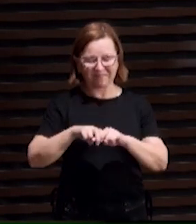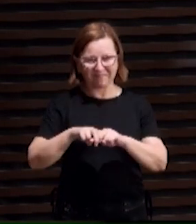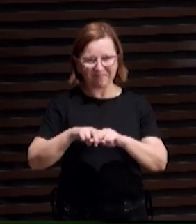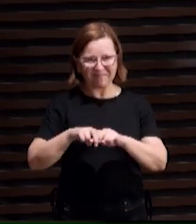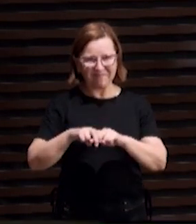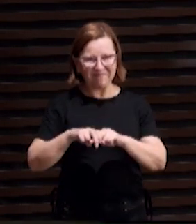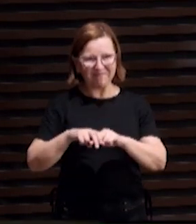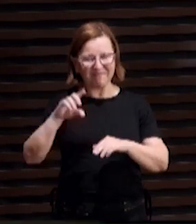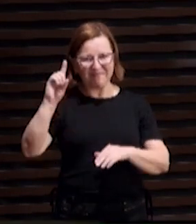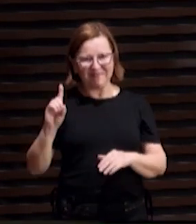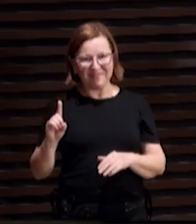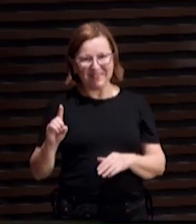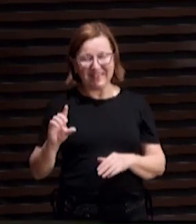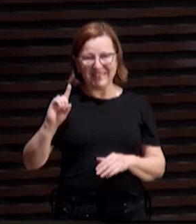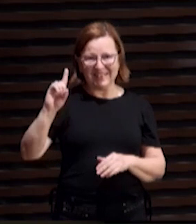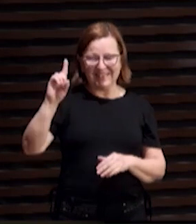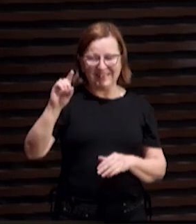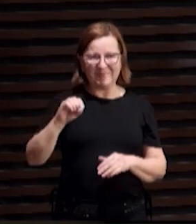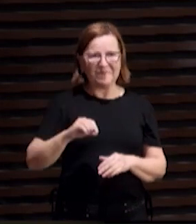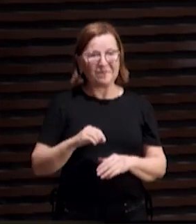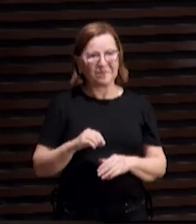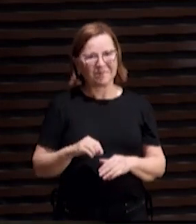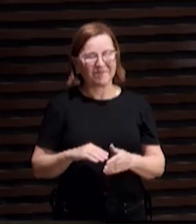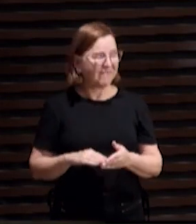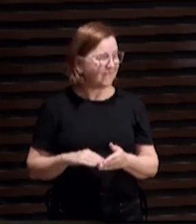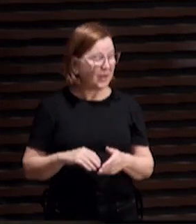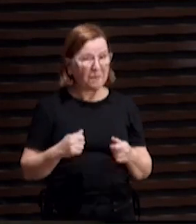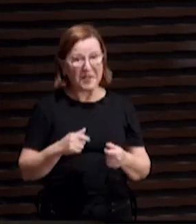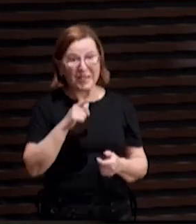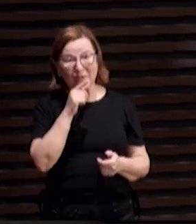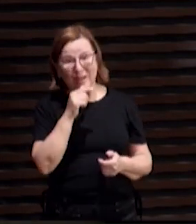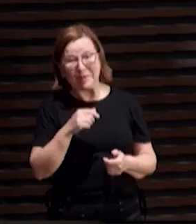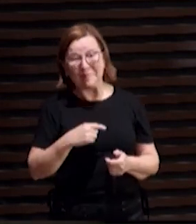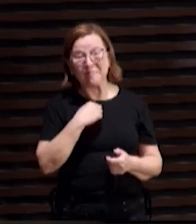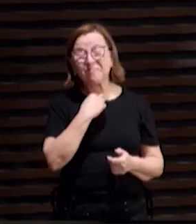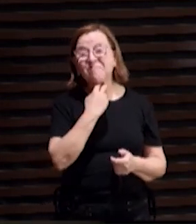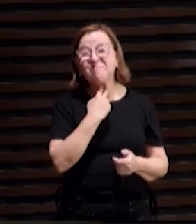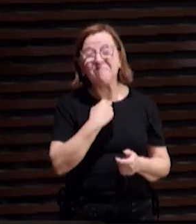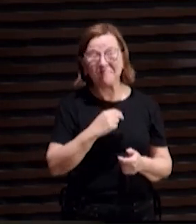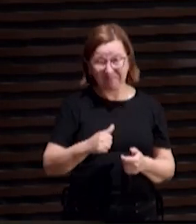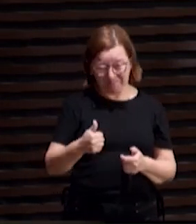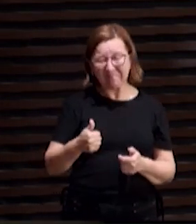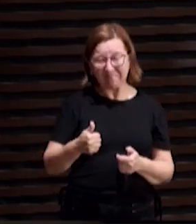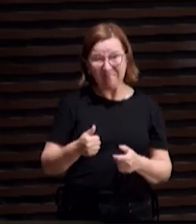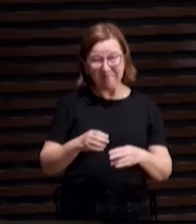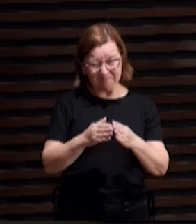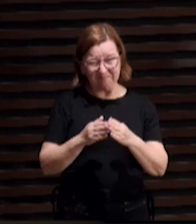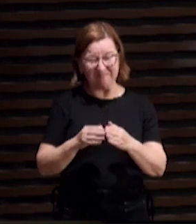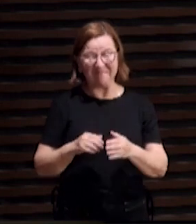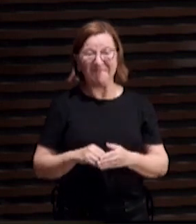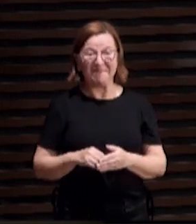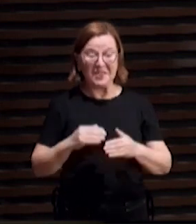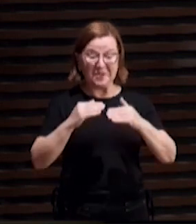assentou-se à destra da majestade nas alturas, tendo se tornado tão